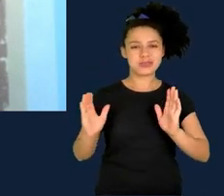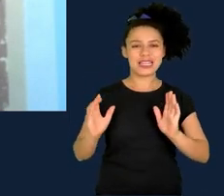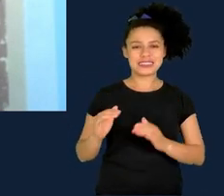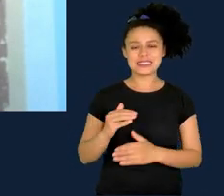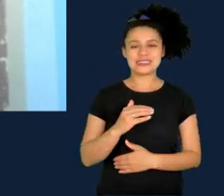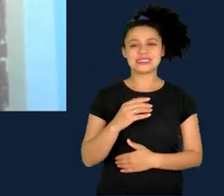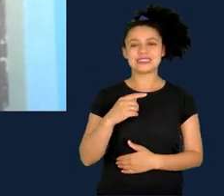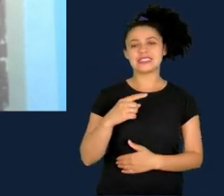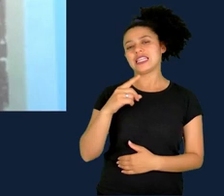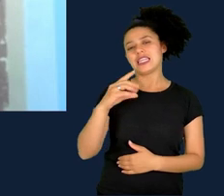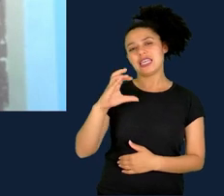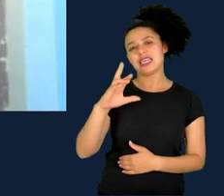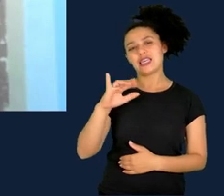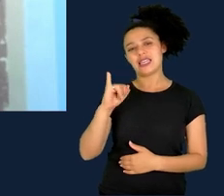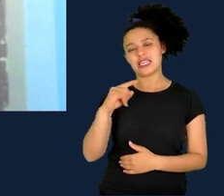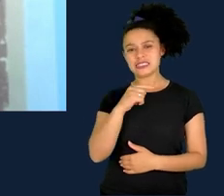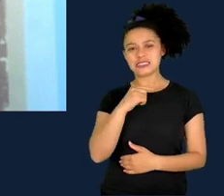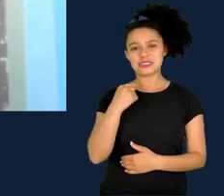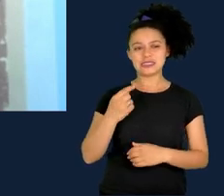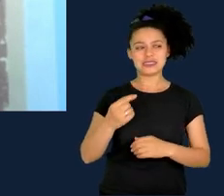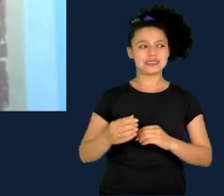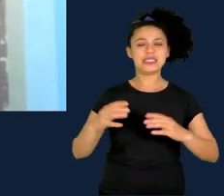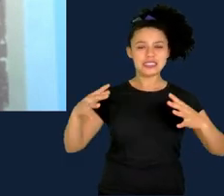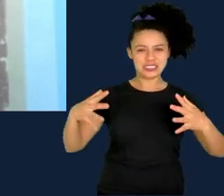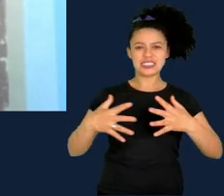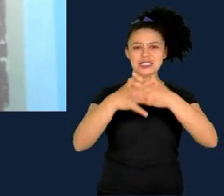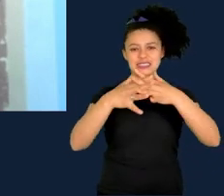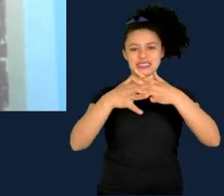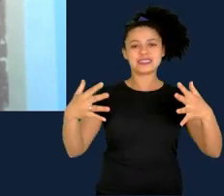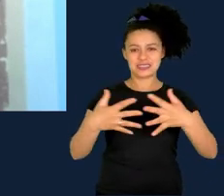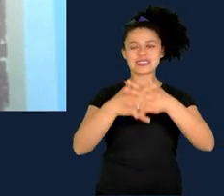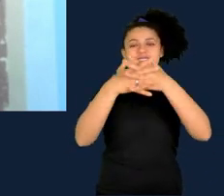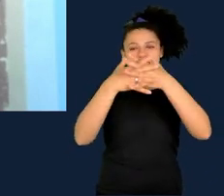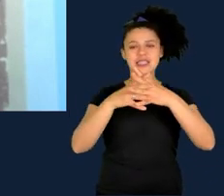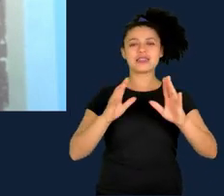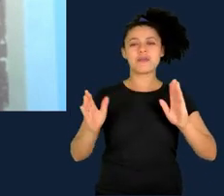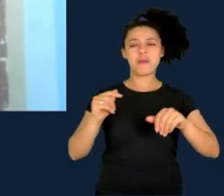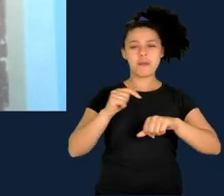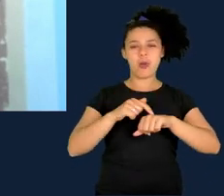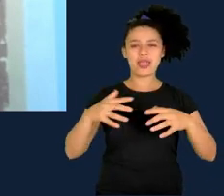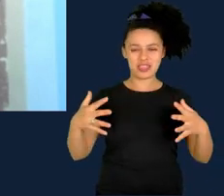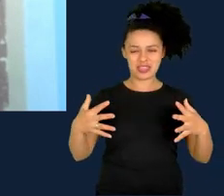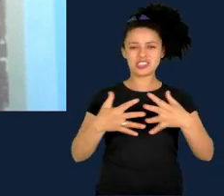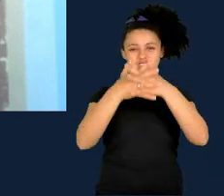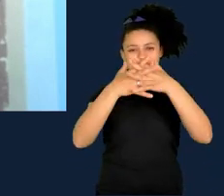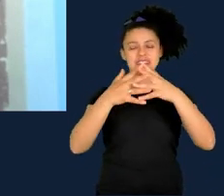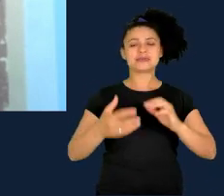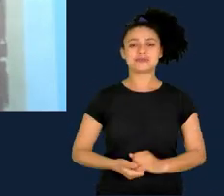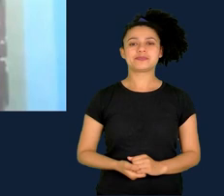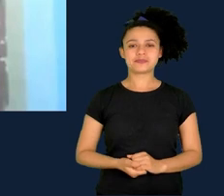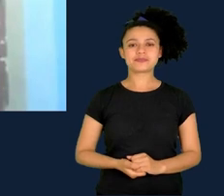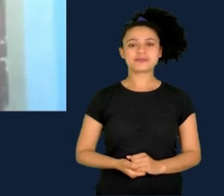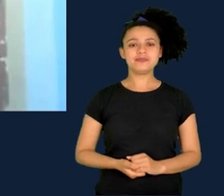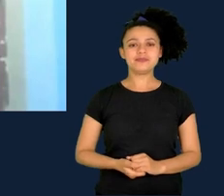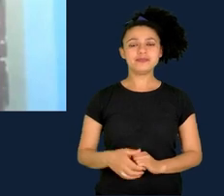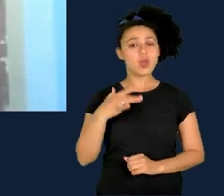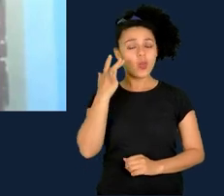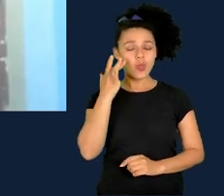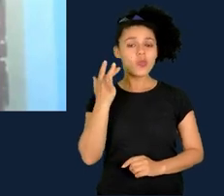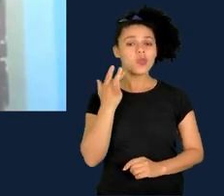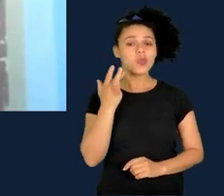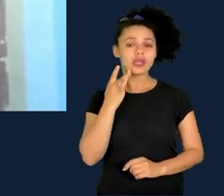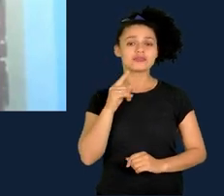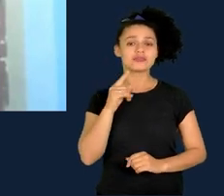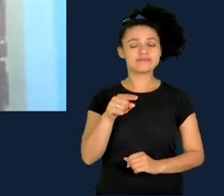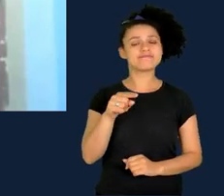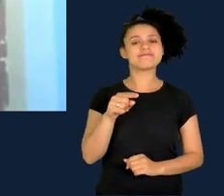que temos unanimidade que vivemos um momento de crise. Então, eu acho que